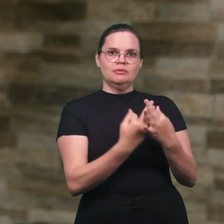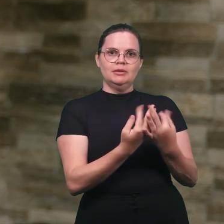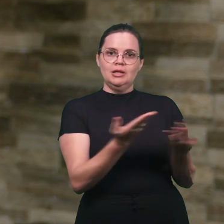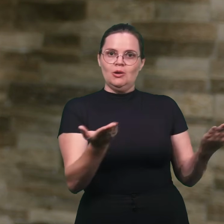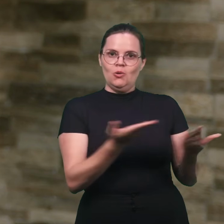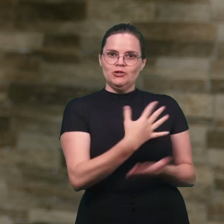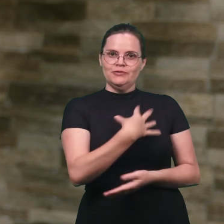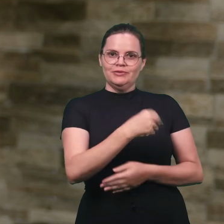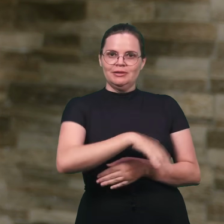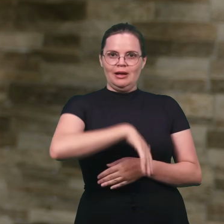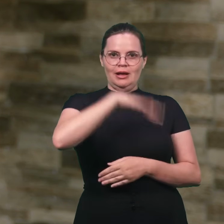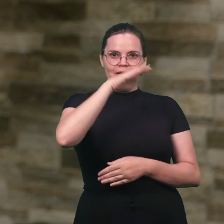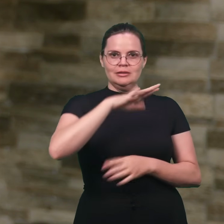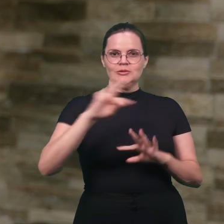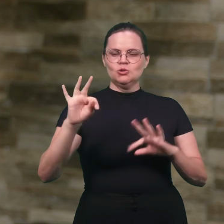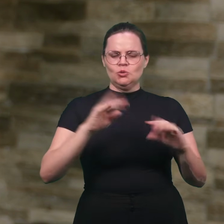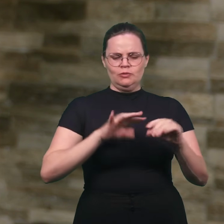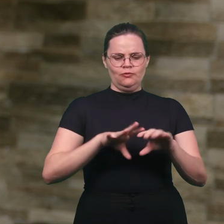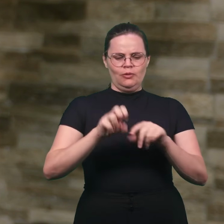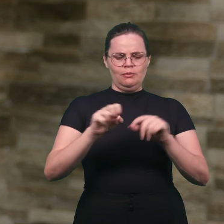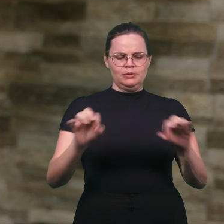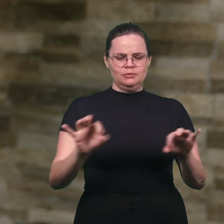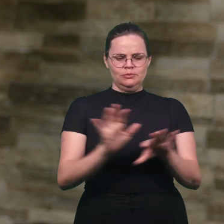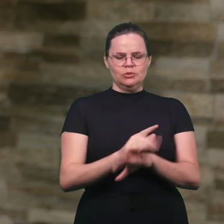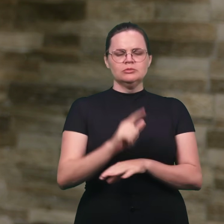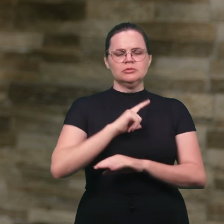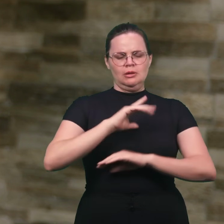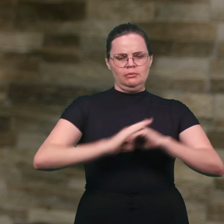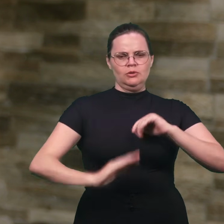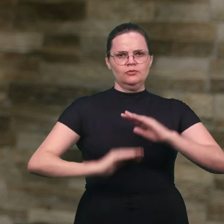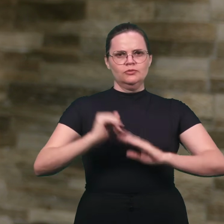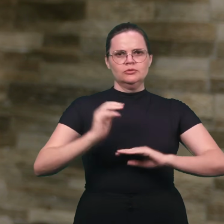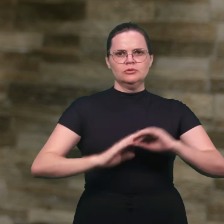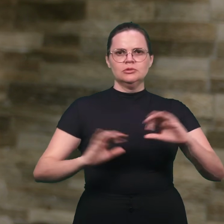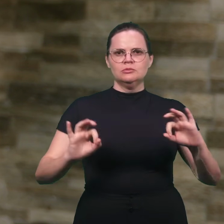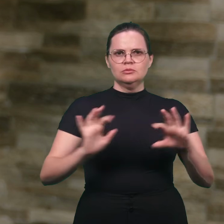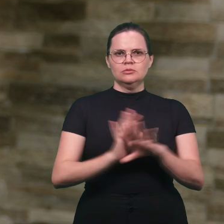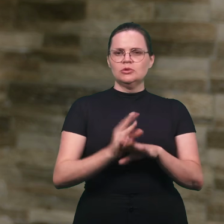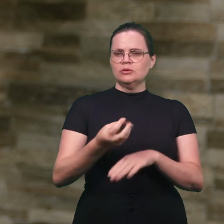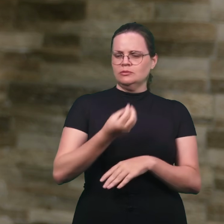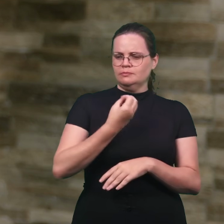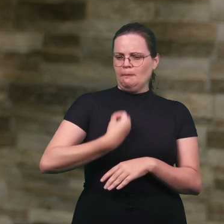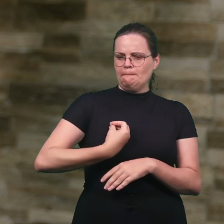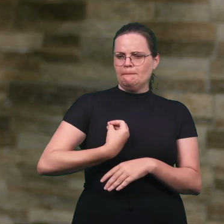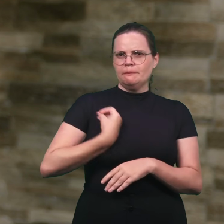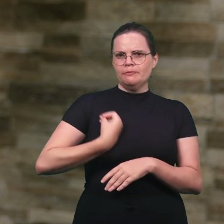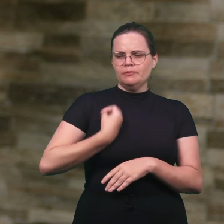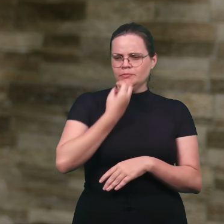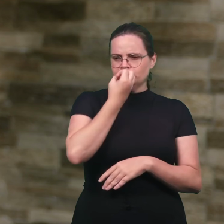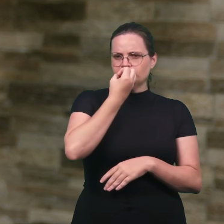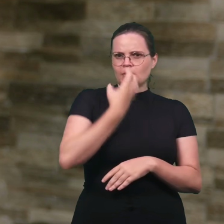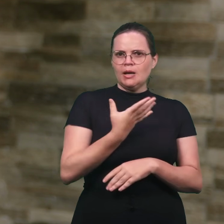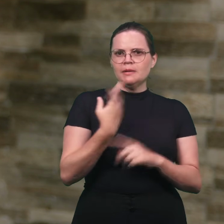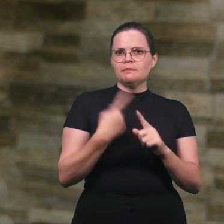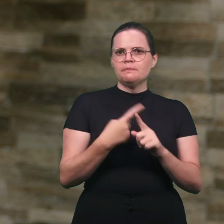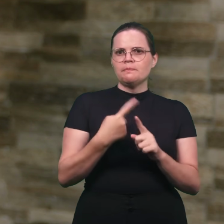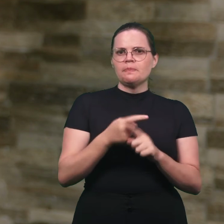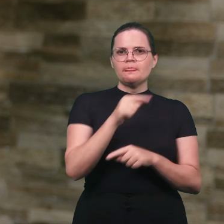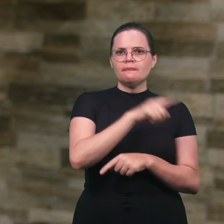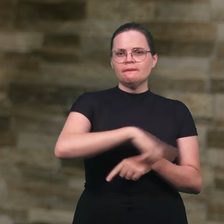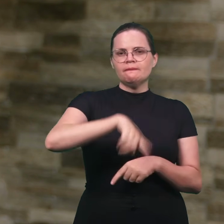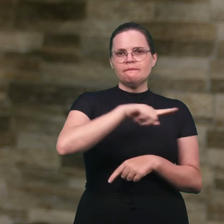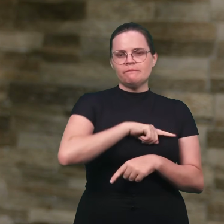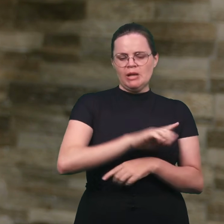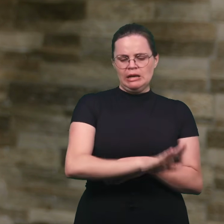cresceram, todos bem formados, têm as suas profissões, vivem muito bem, porque desde cedo eles conheceram